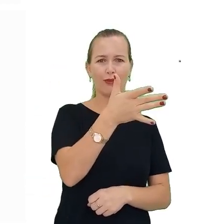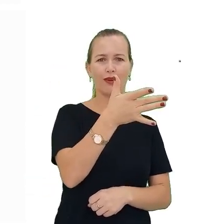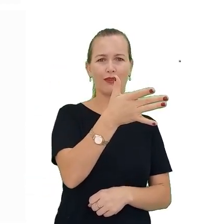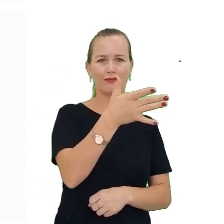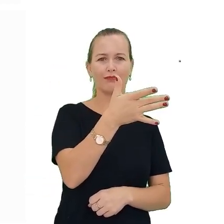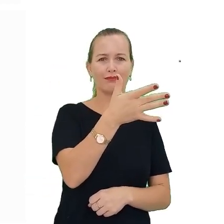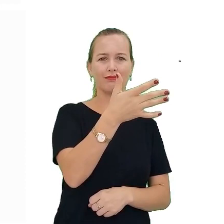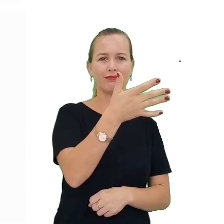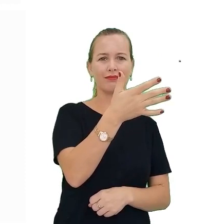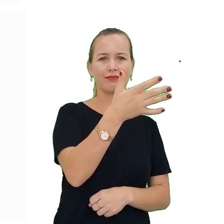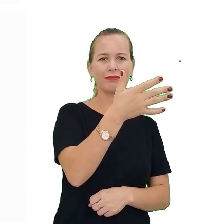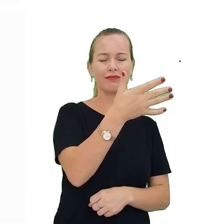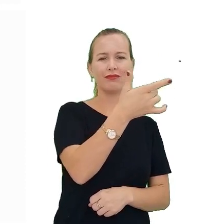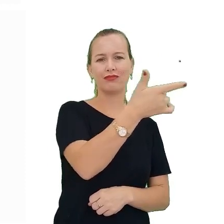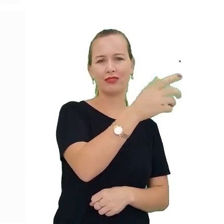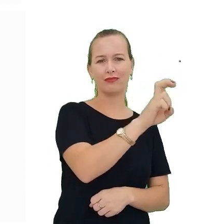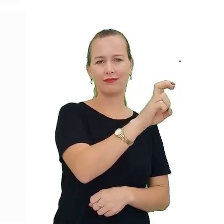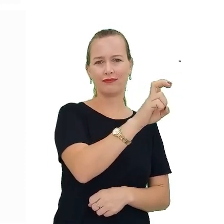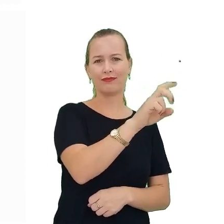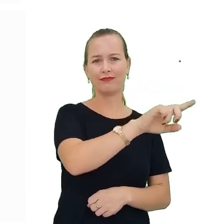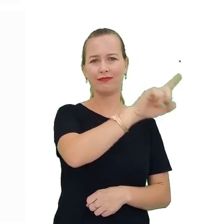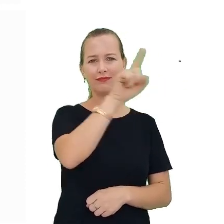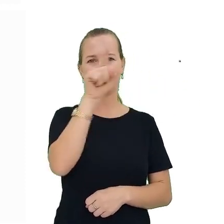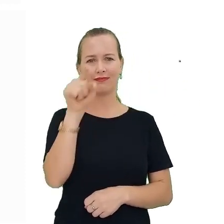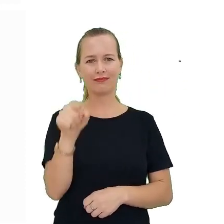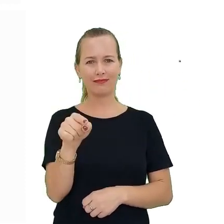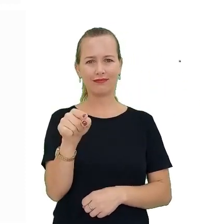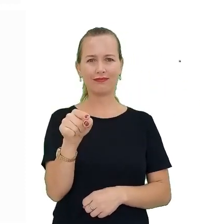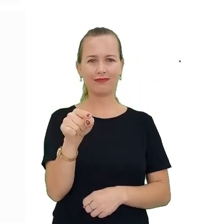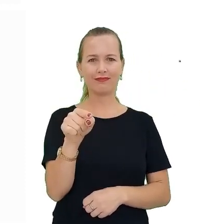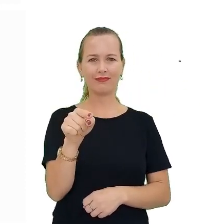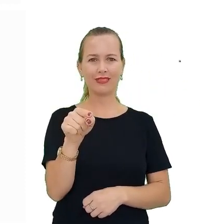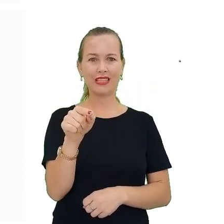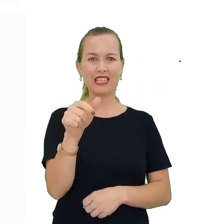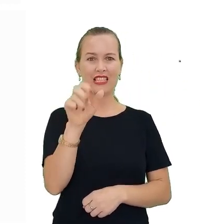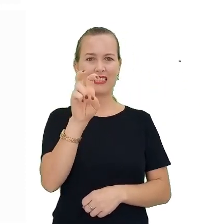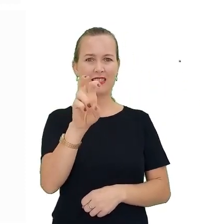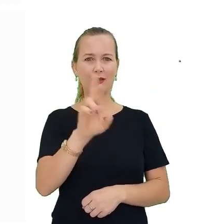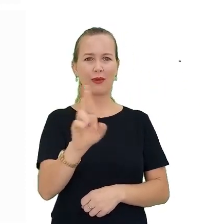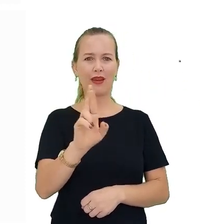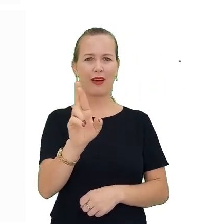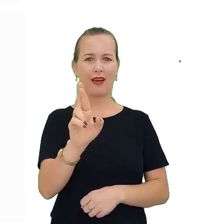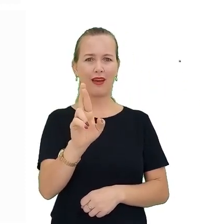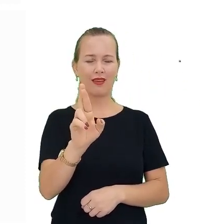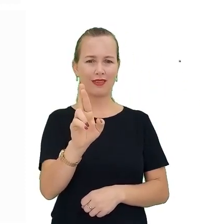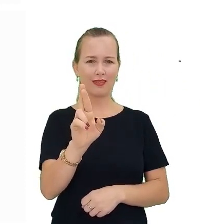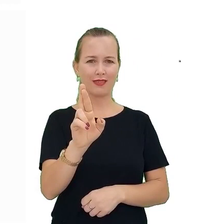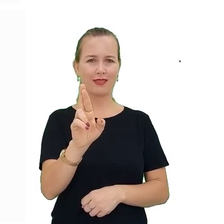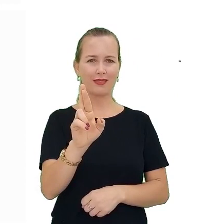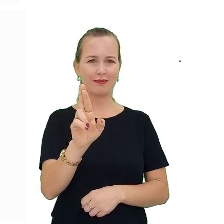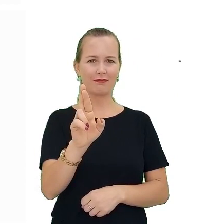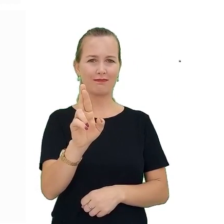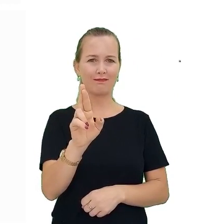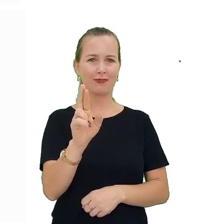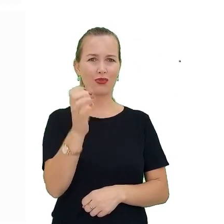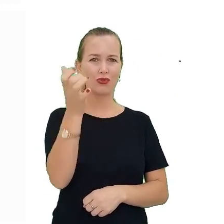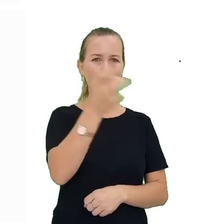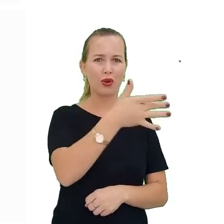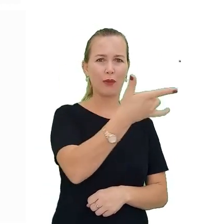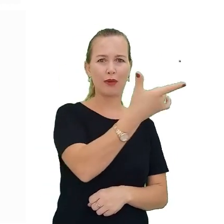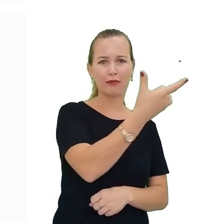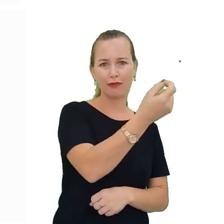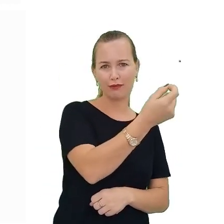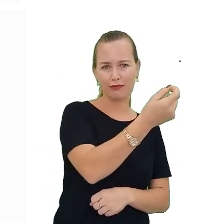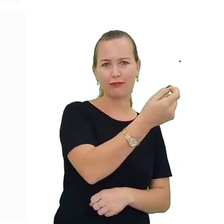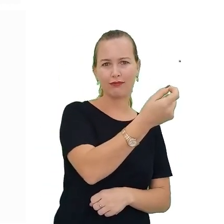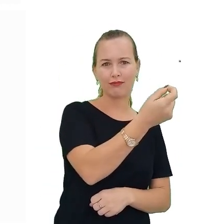que sobraram, restando 25. Na terceira linha gastaram-se mais R$ 5 dos 25,